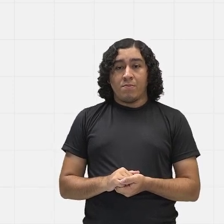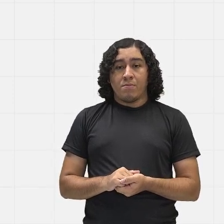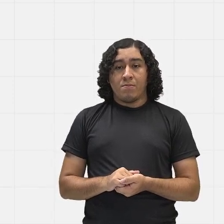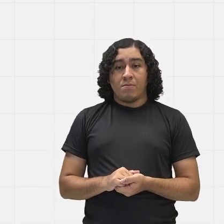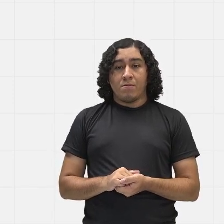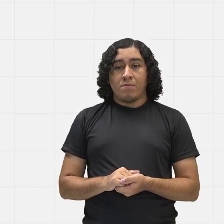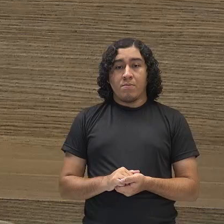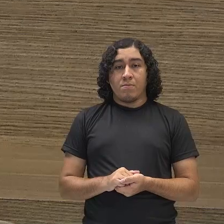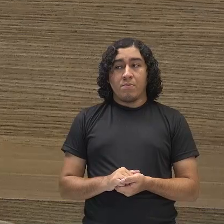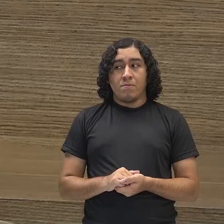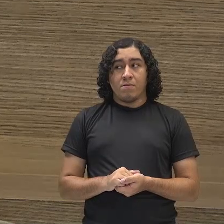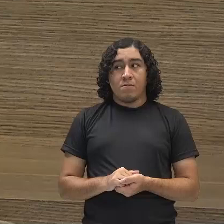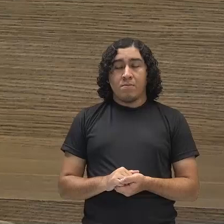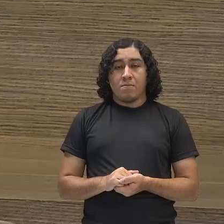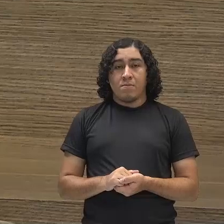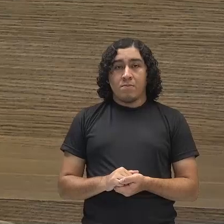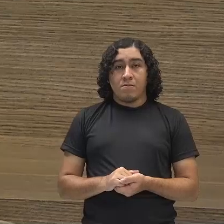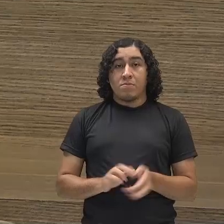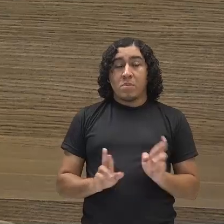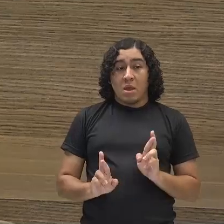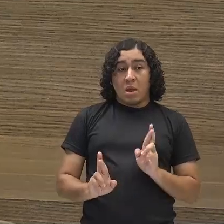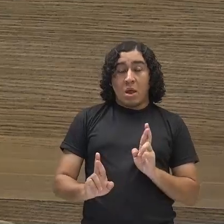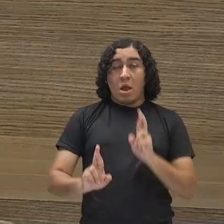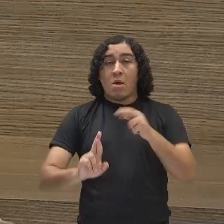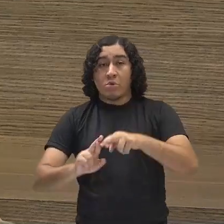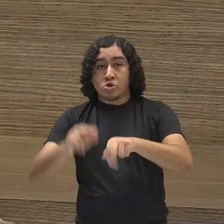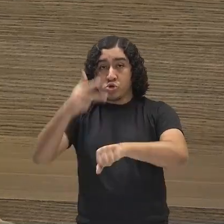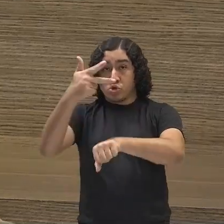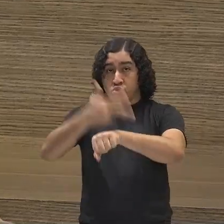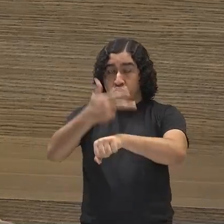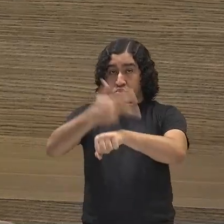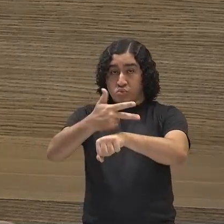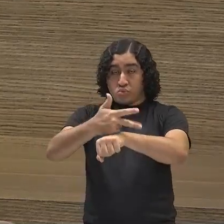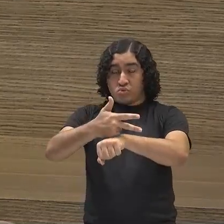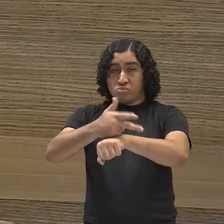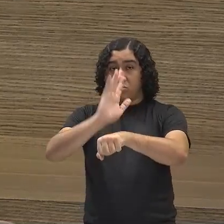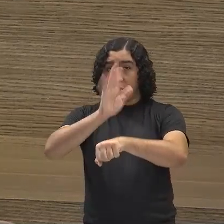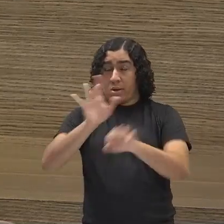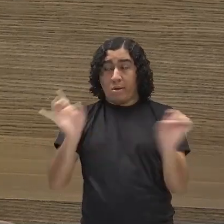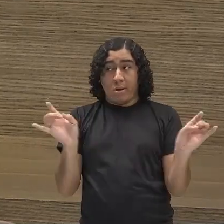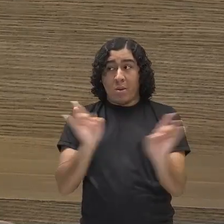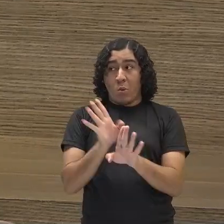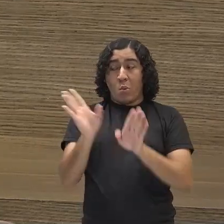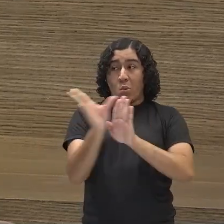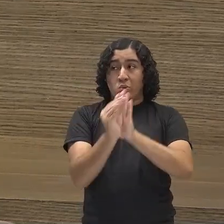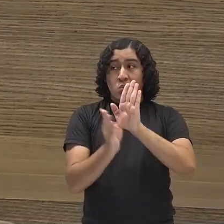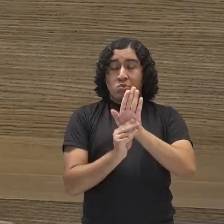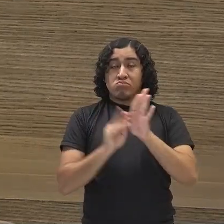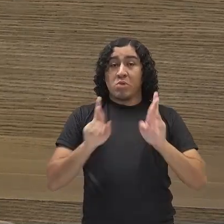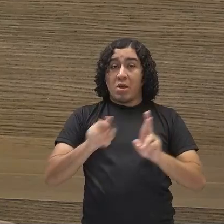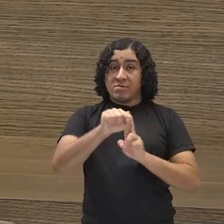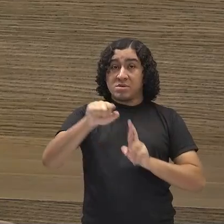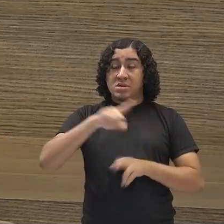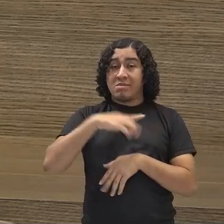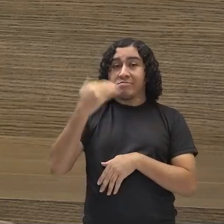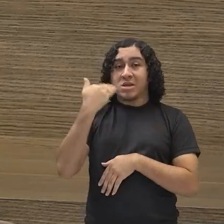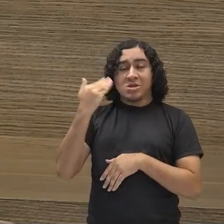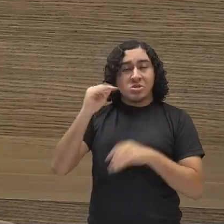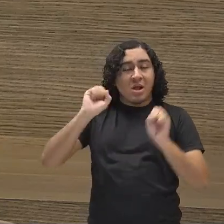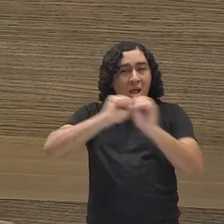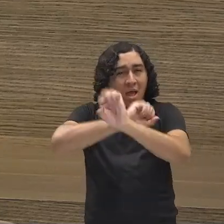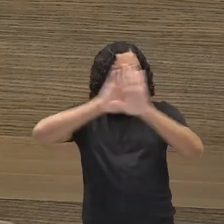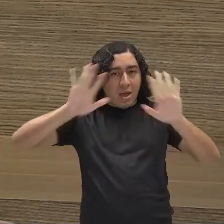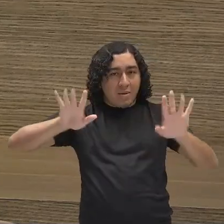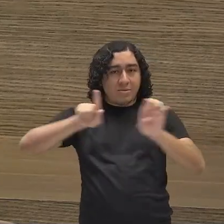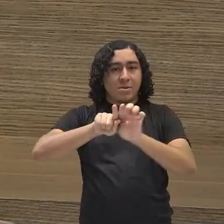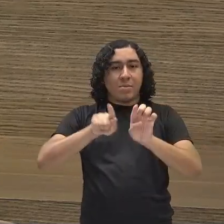a parte de estúdio, professores, o que eu tinha que passar era isso, tá bom? Eu espero que vocês tenham absorvido bastante